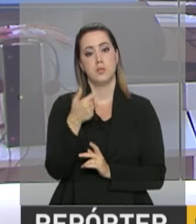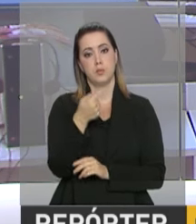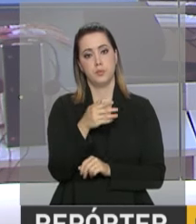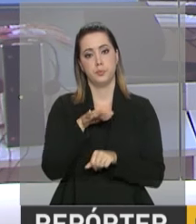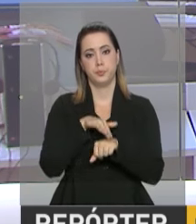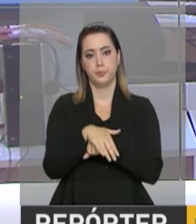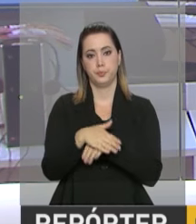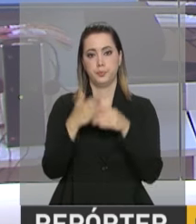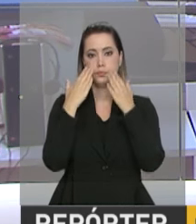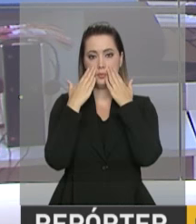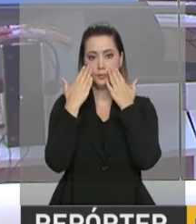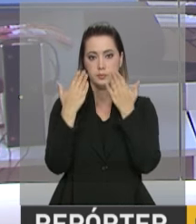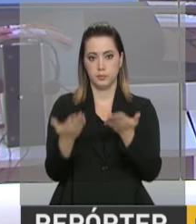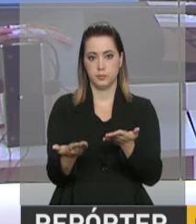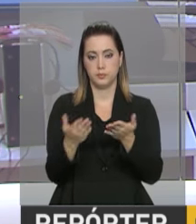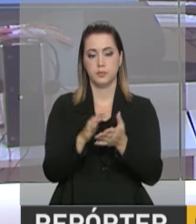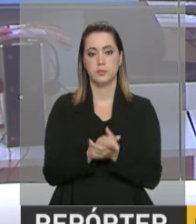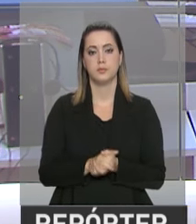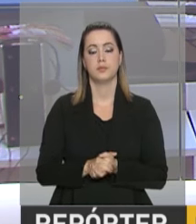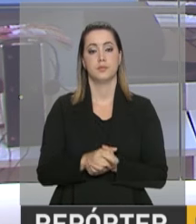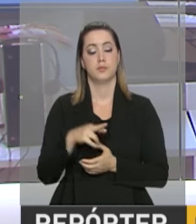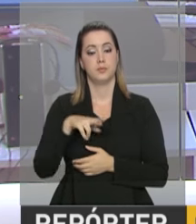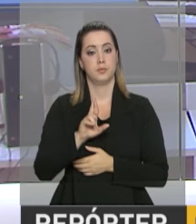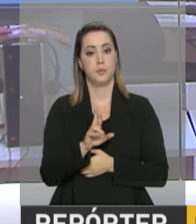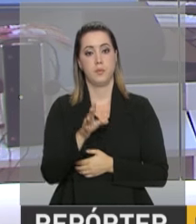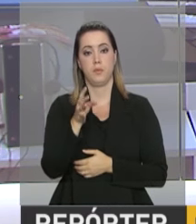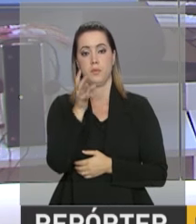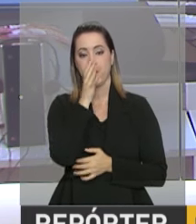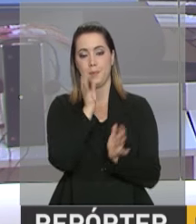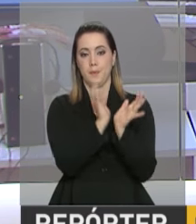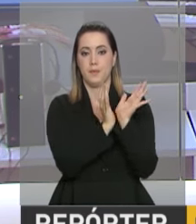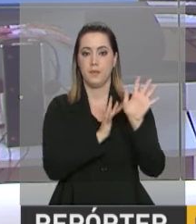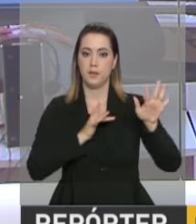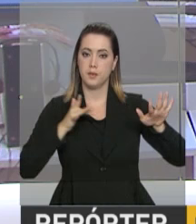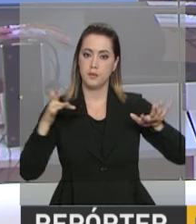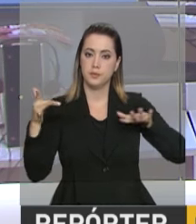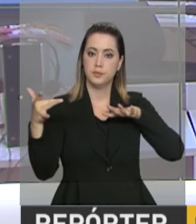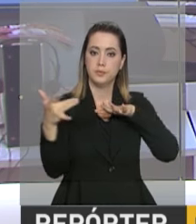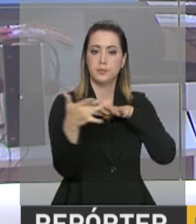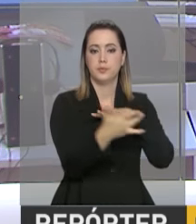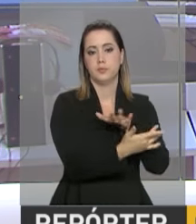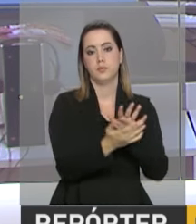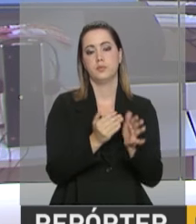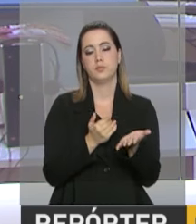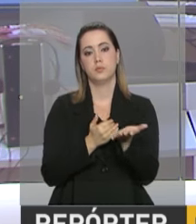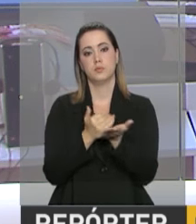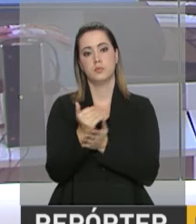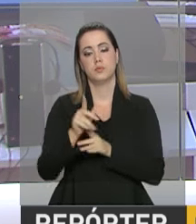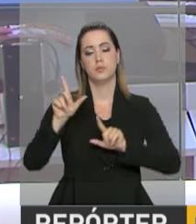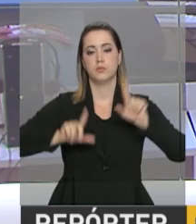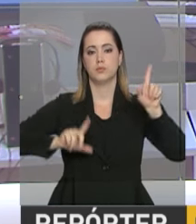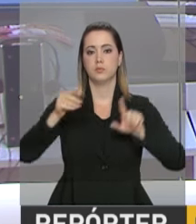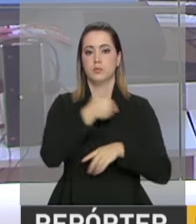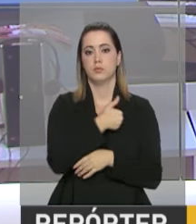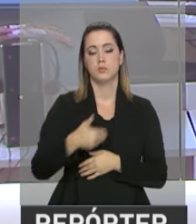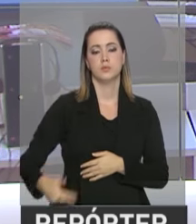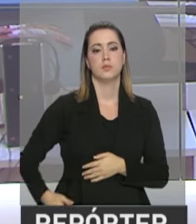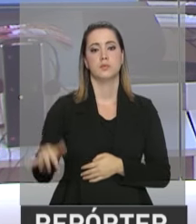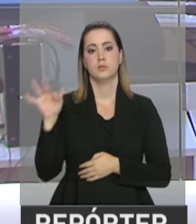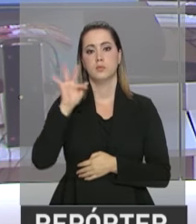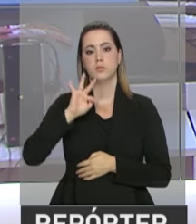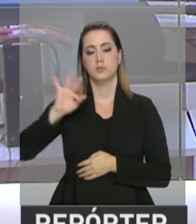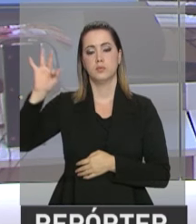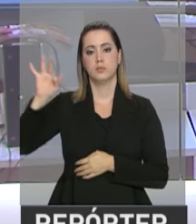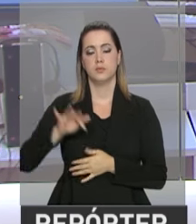7 da noite daqui a pouquinho na próxima edição do repóter NBR acompanha as novidades também Pelas nossas redes sociais Continue com a gente aqui na NBR